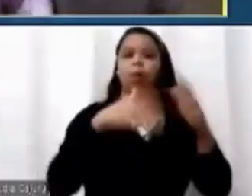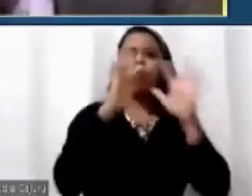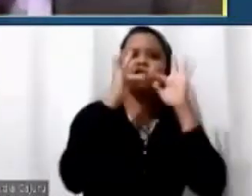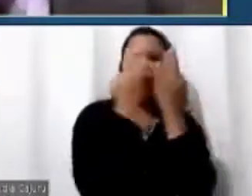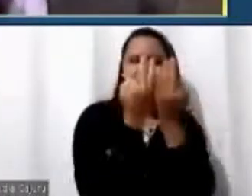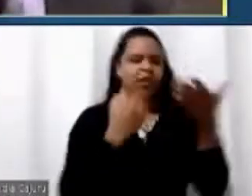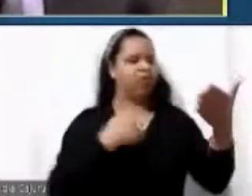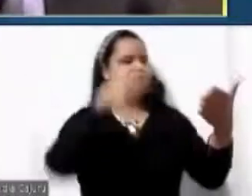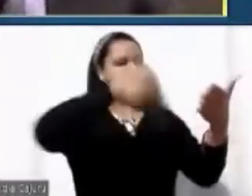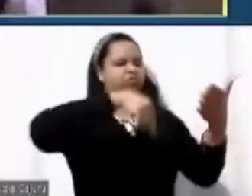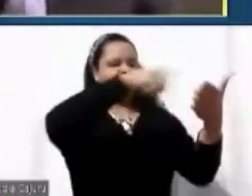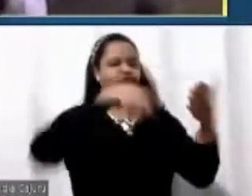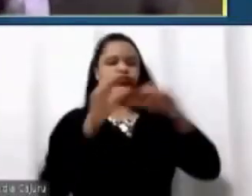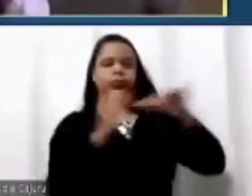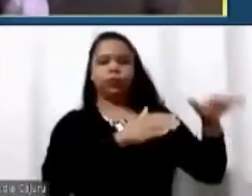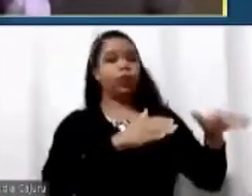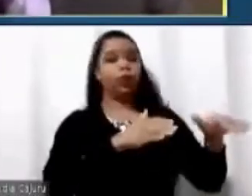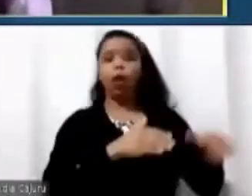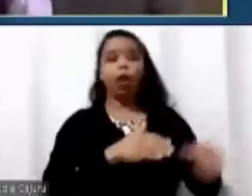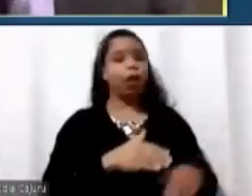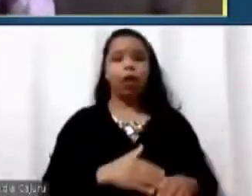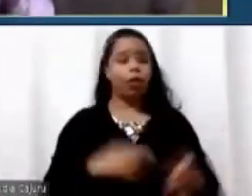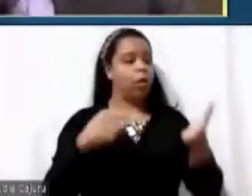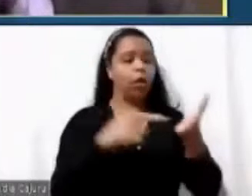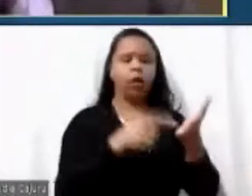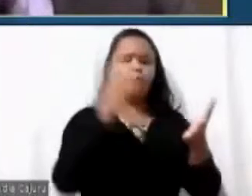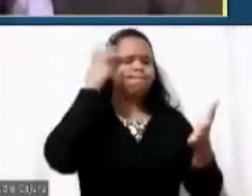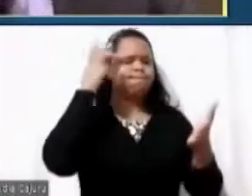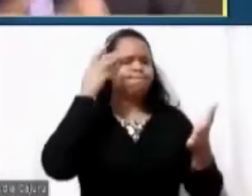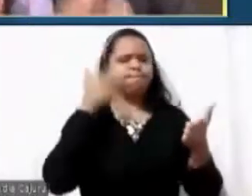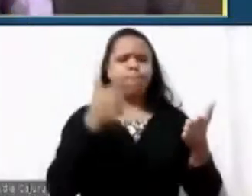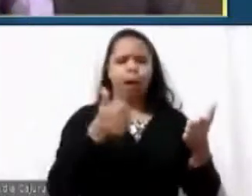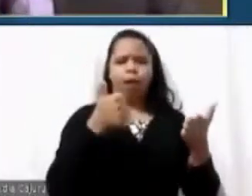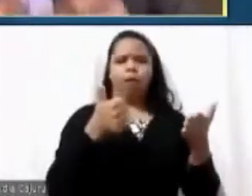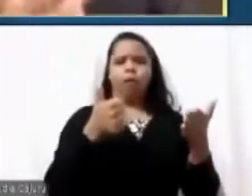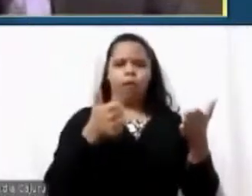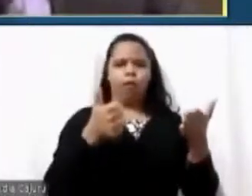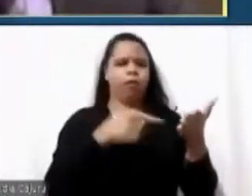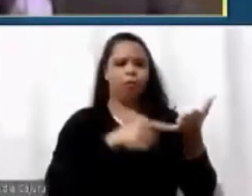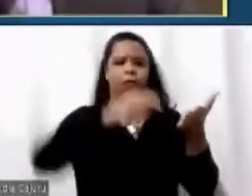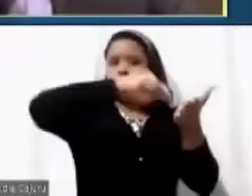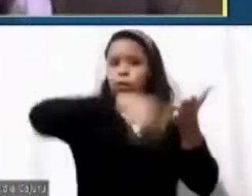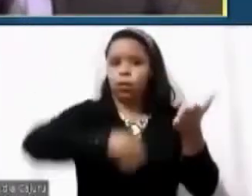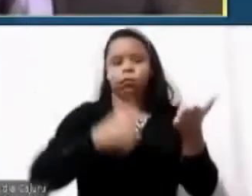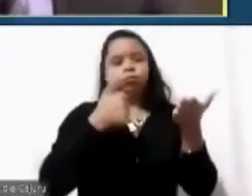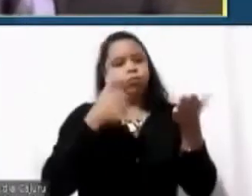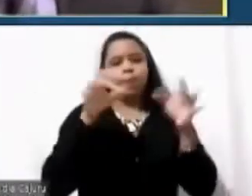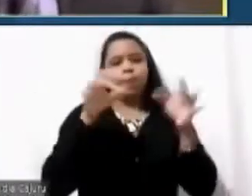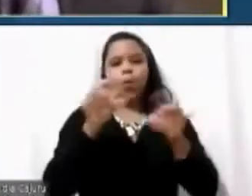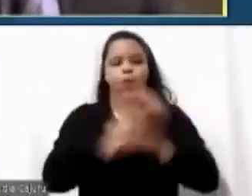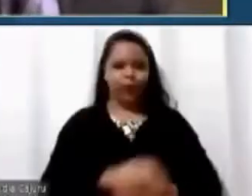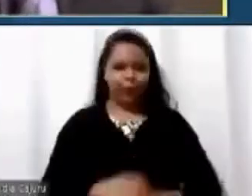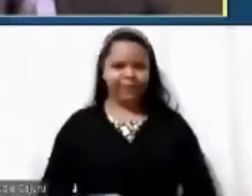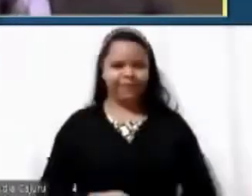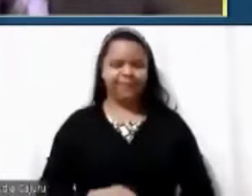importante que a classe médica compreenda também os direitos do paciente. E eu sempre gosto